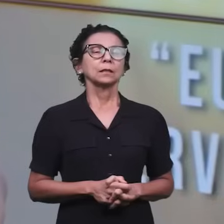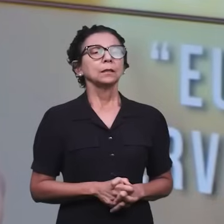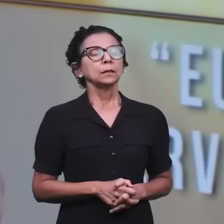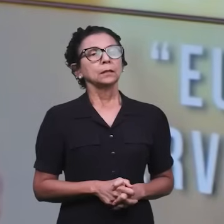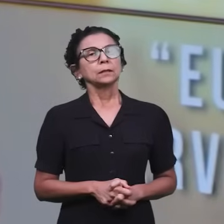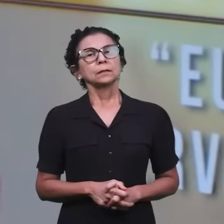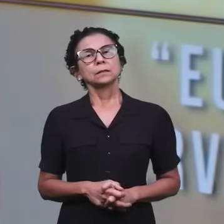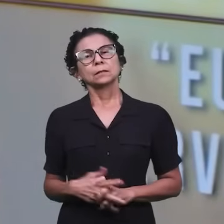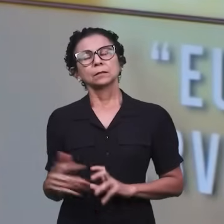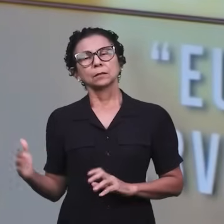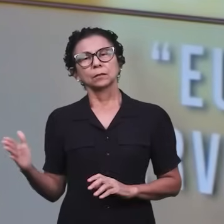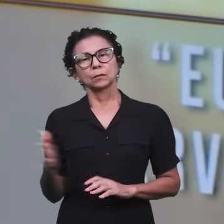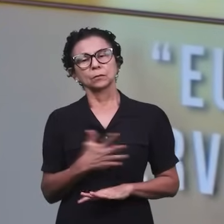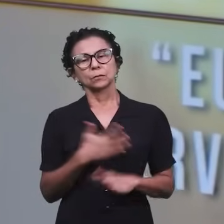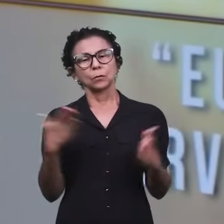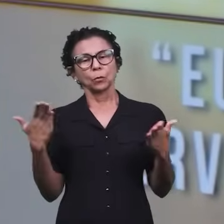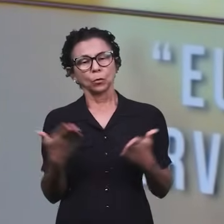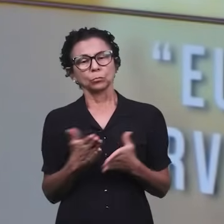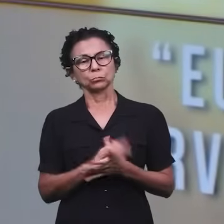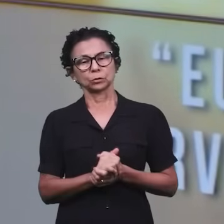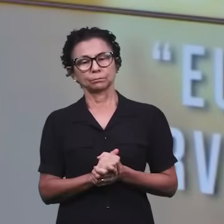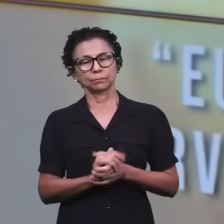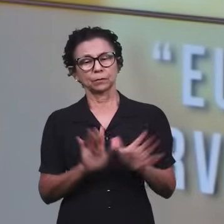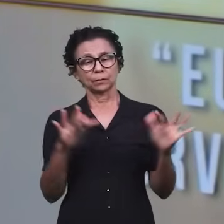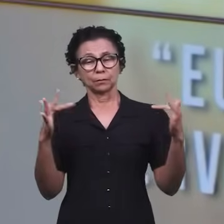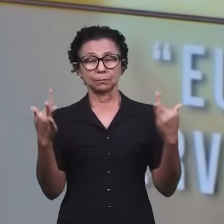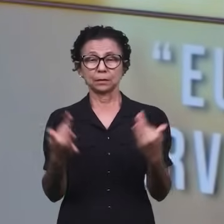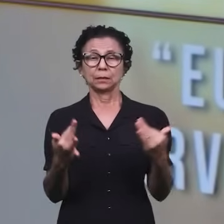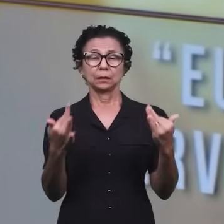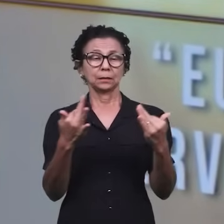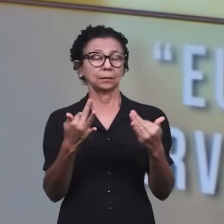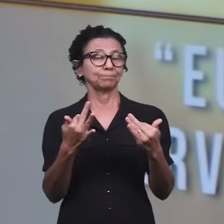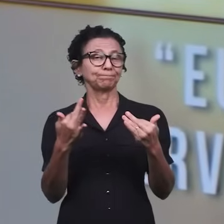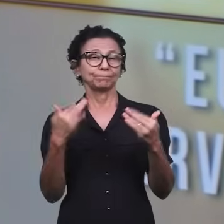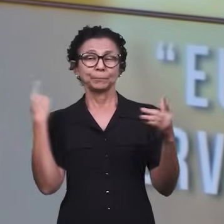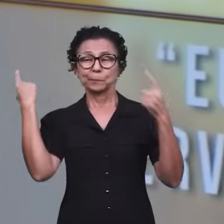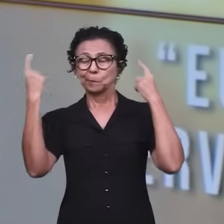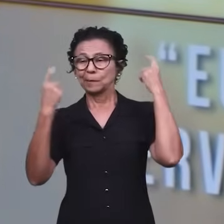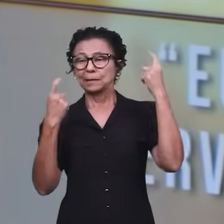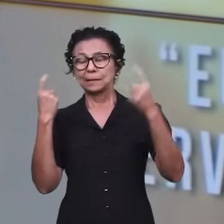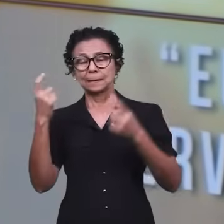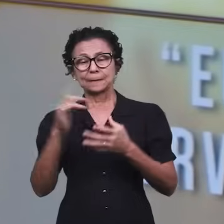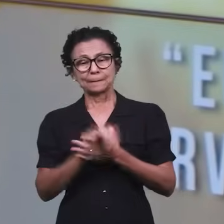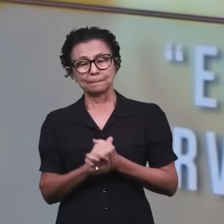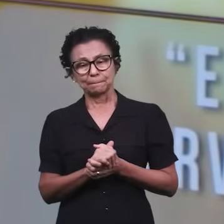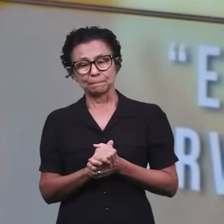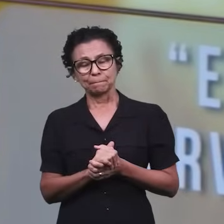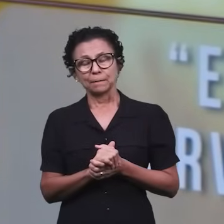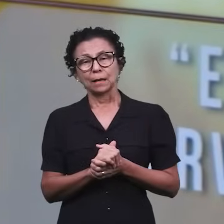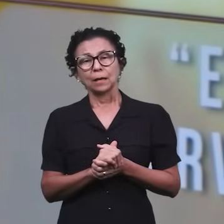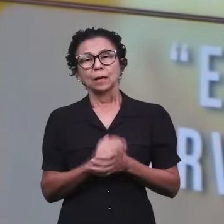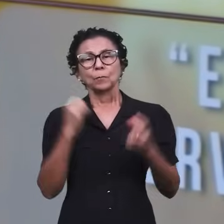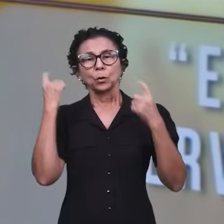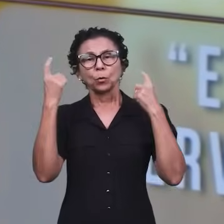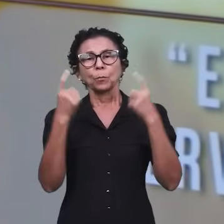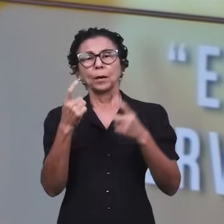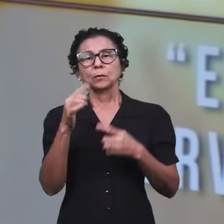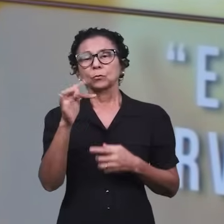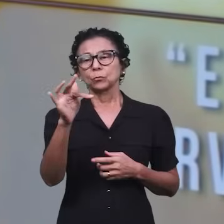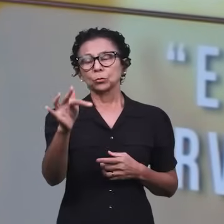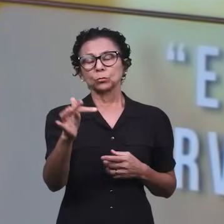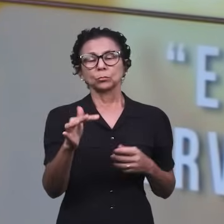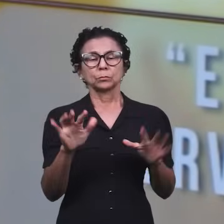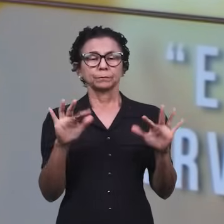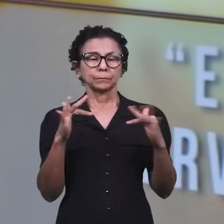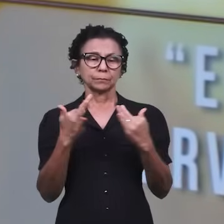muitas preocupações que envolvem a família. Muitas preocupações. Nós temos uma preocupação com o futuro material financeiro da